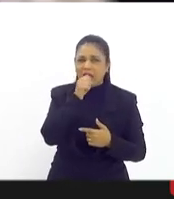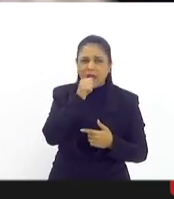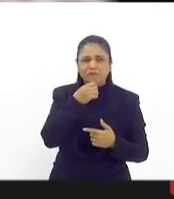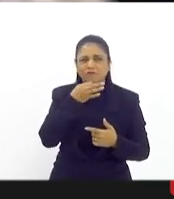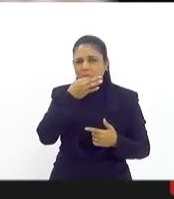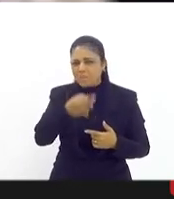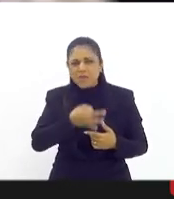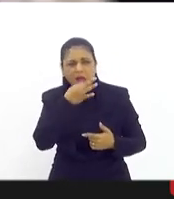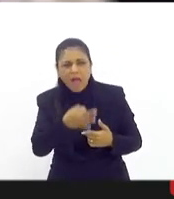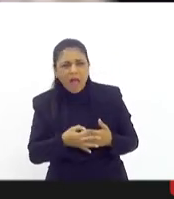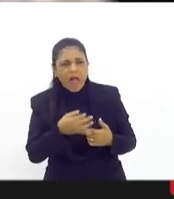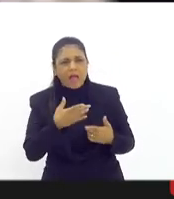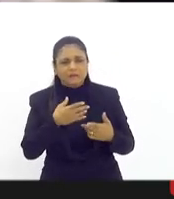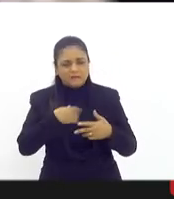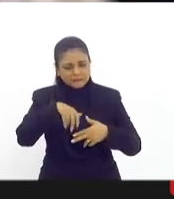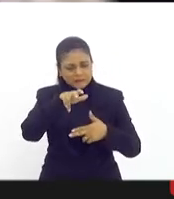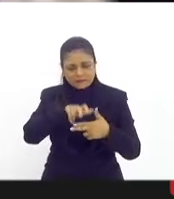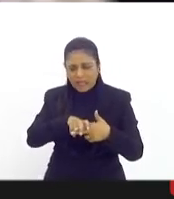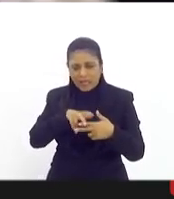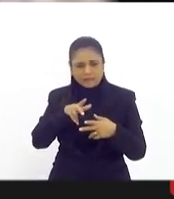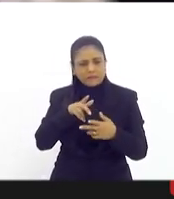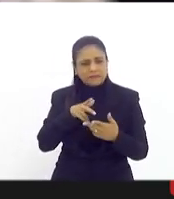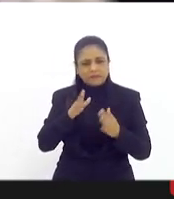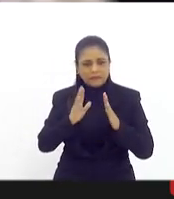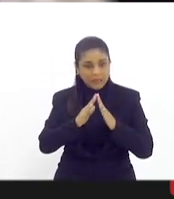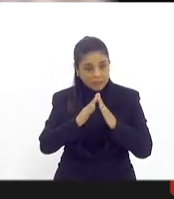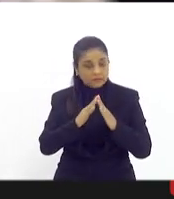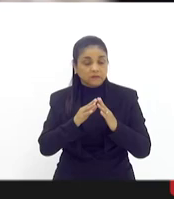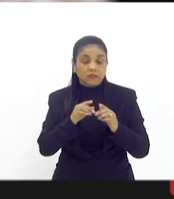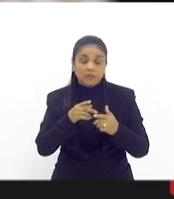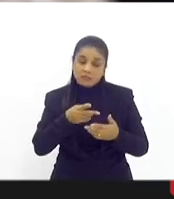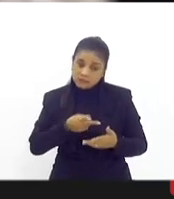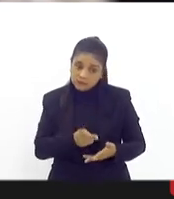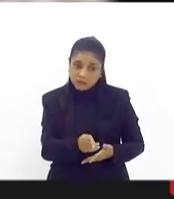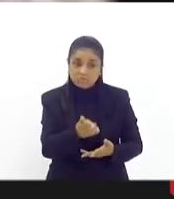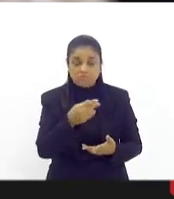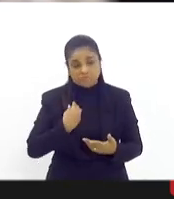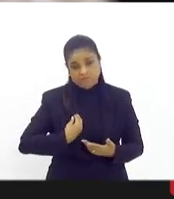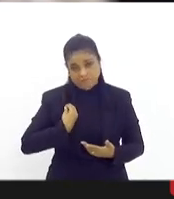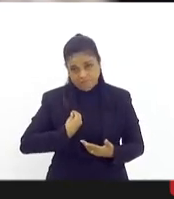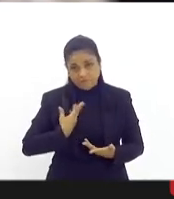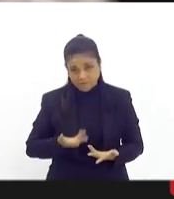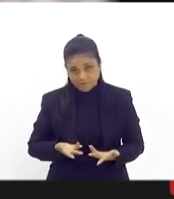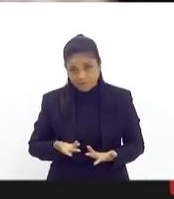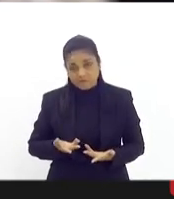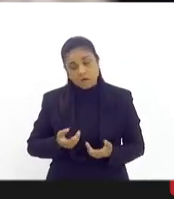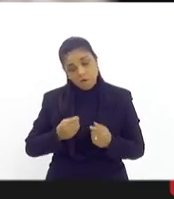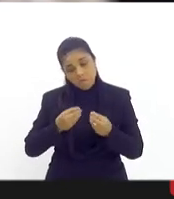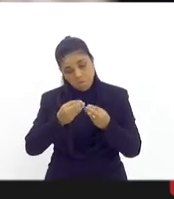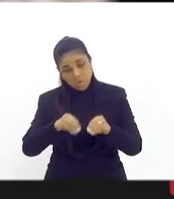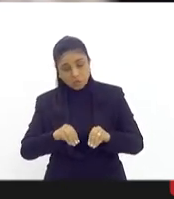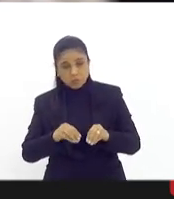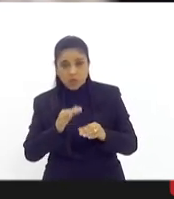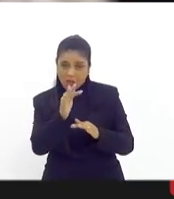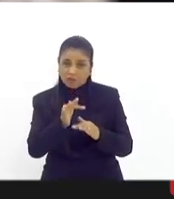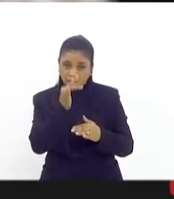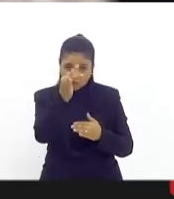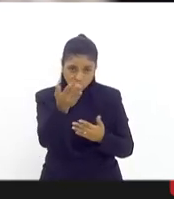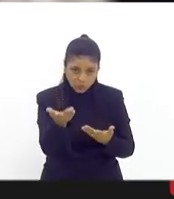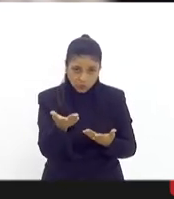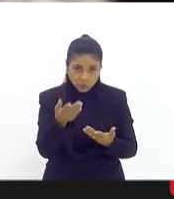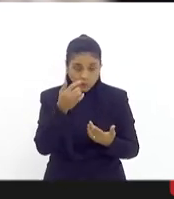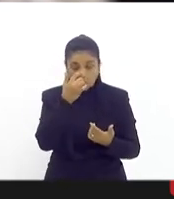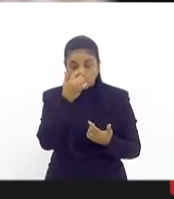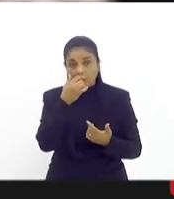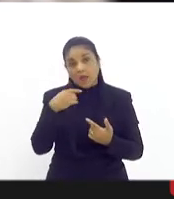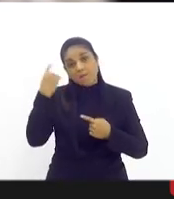isso. Mas esses tweets são para sempre, podem arruinar vidas. Então, é fundamental também bater muito nessa tecla da importância. E aí,